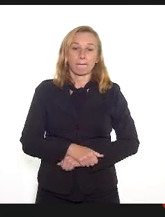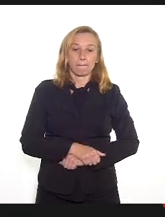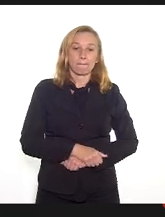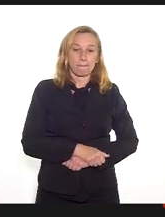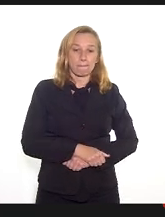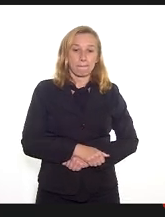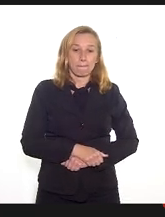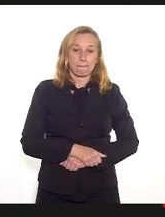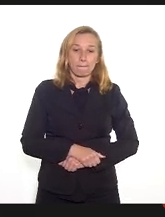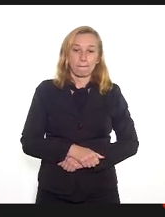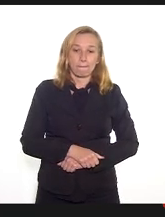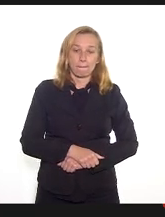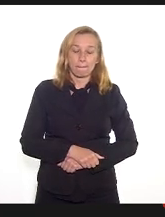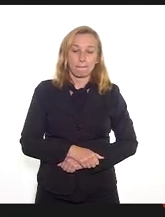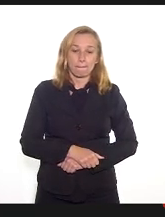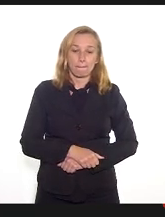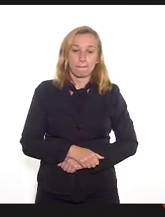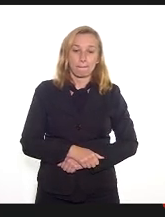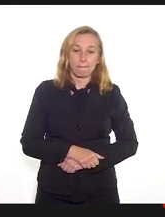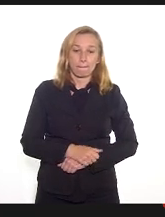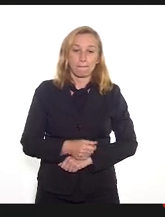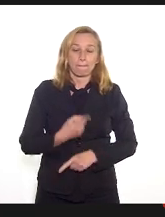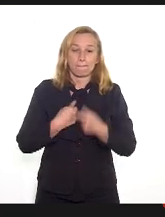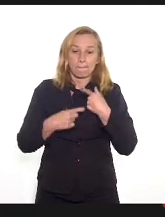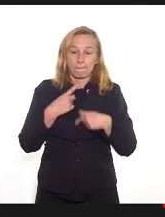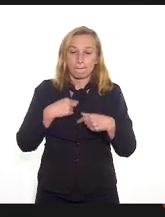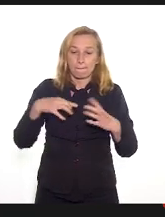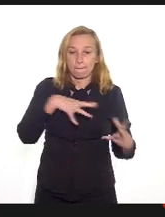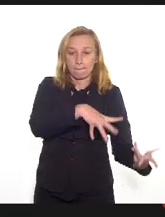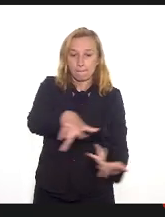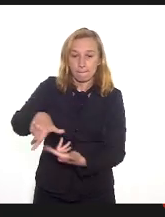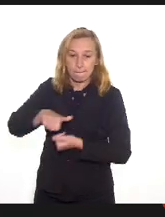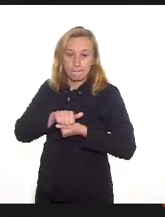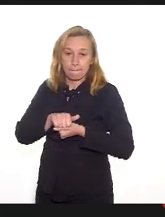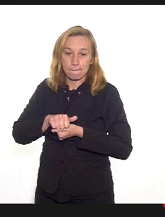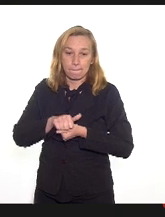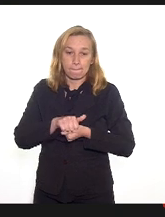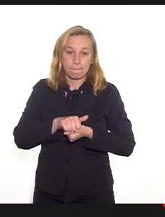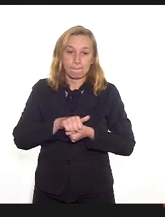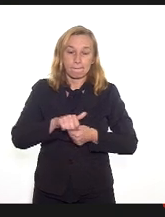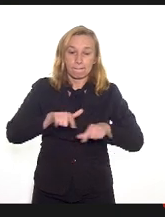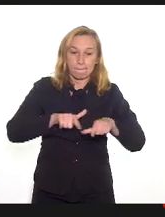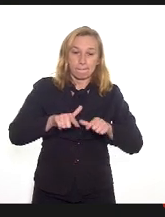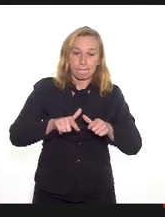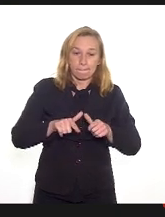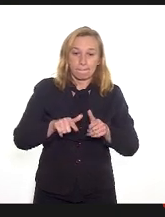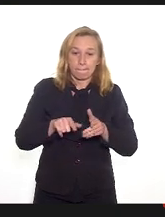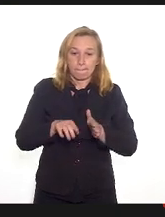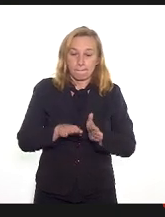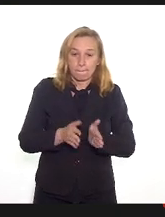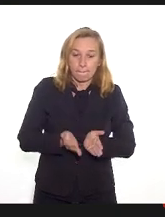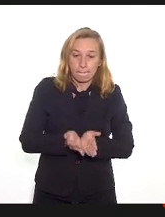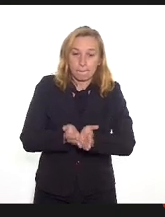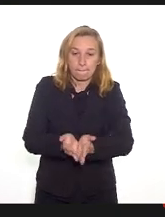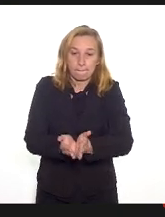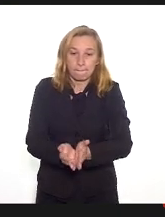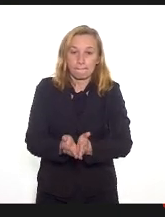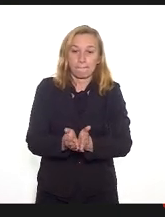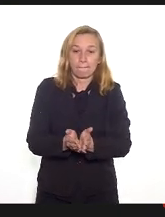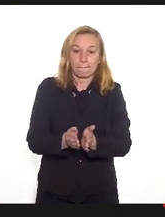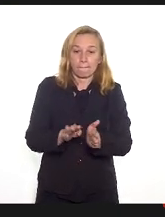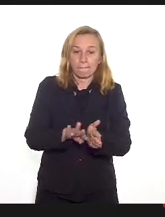A expectativa no mundo é que o tráfego marítimo de cargas até 2050 triplique. Então,